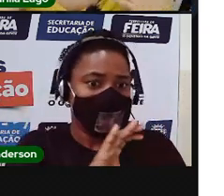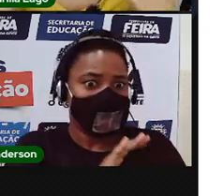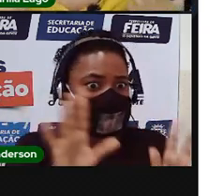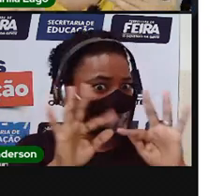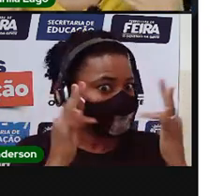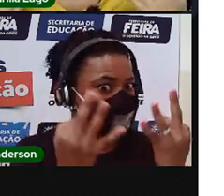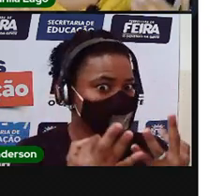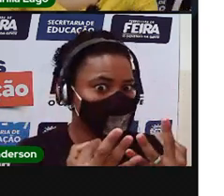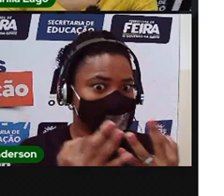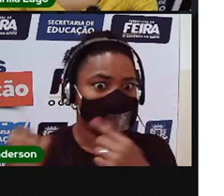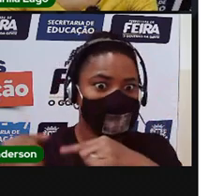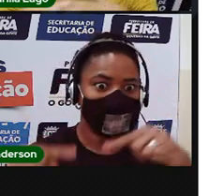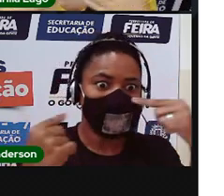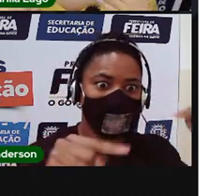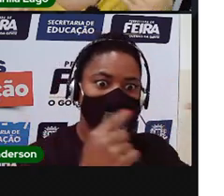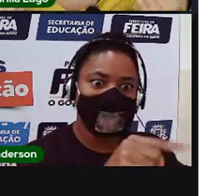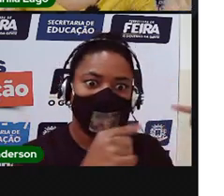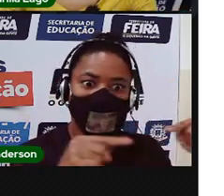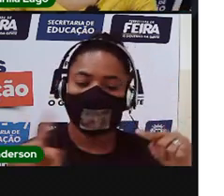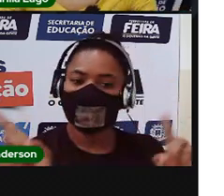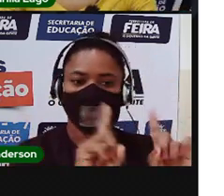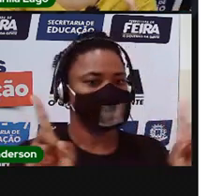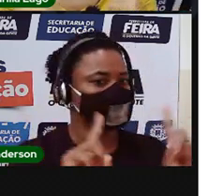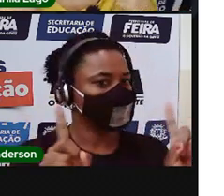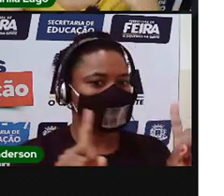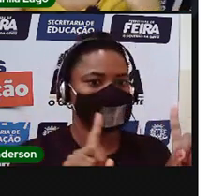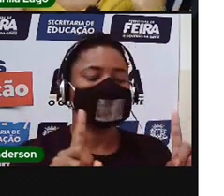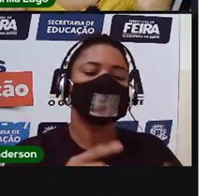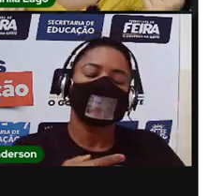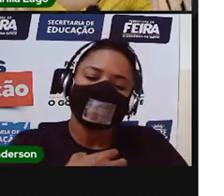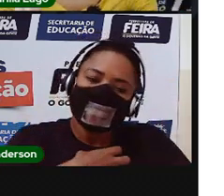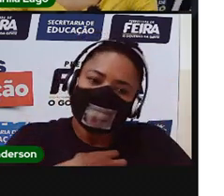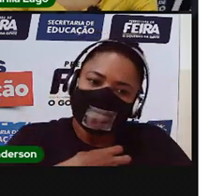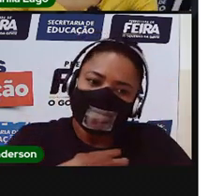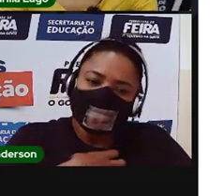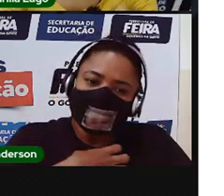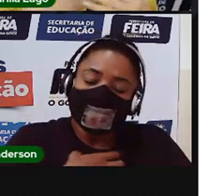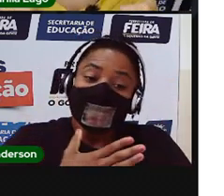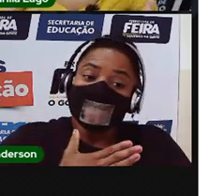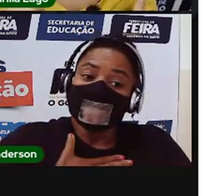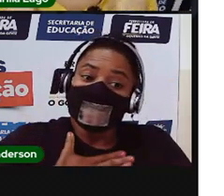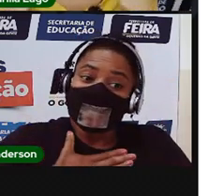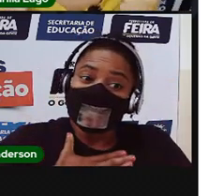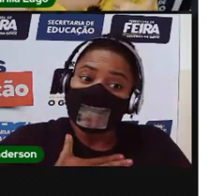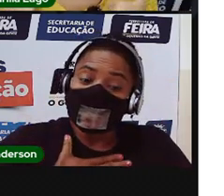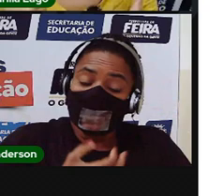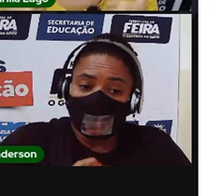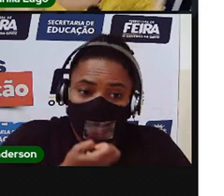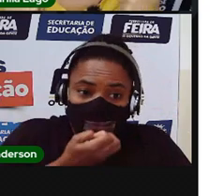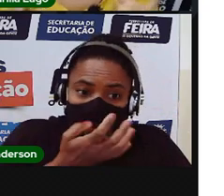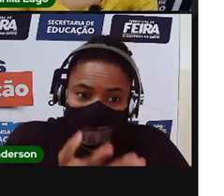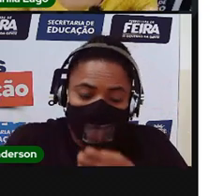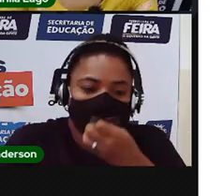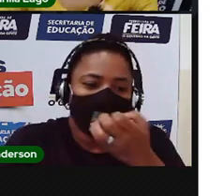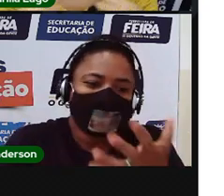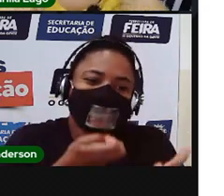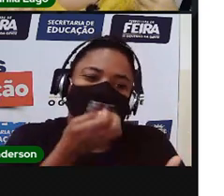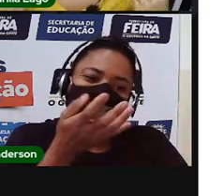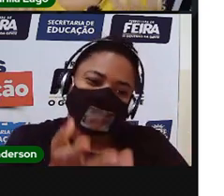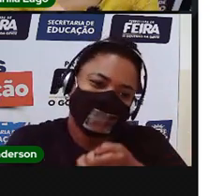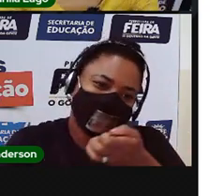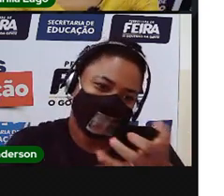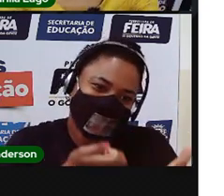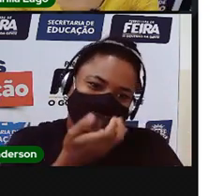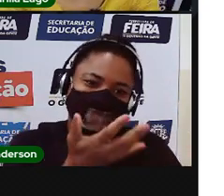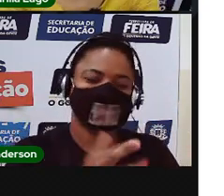você ter essa liberdade para dizer o que você sente, para dizer o que você acha. Isso lhe torna